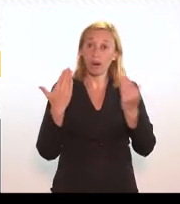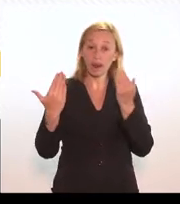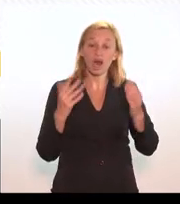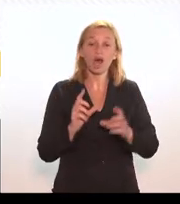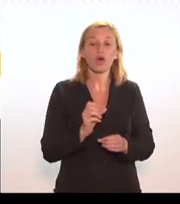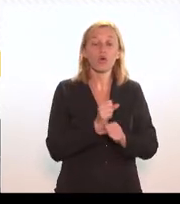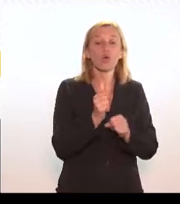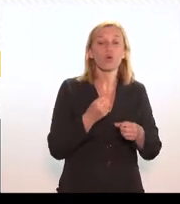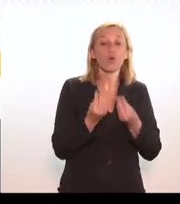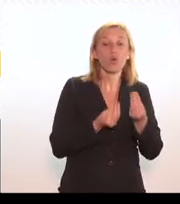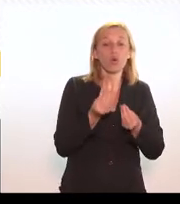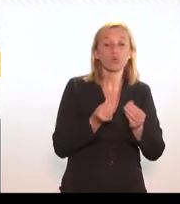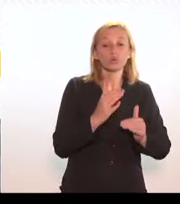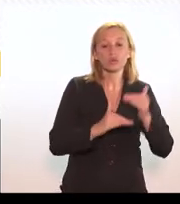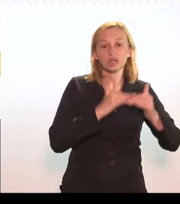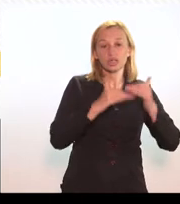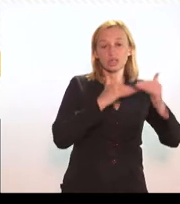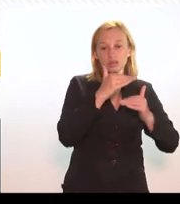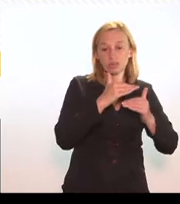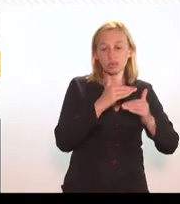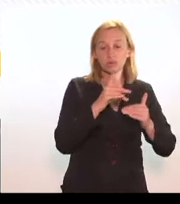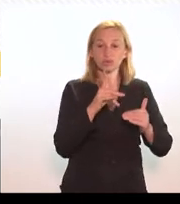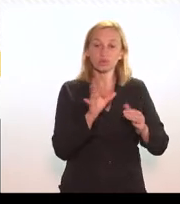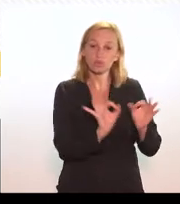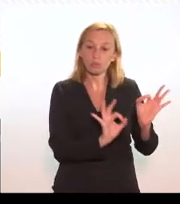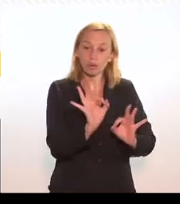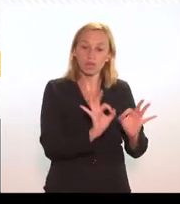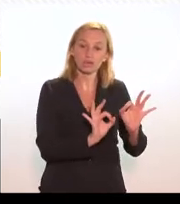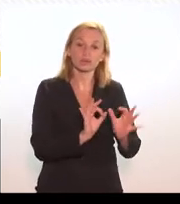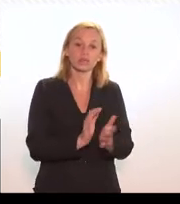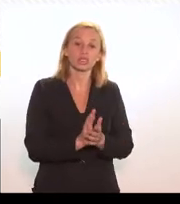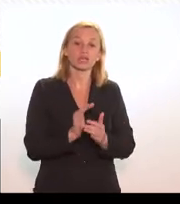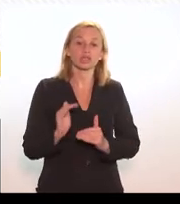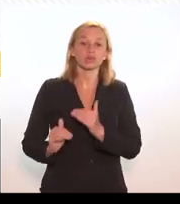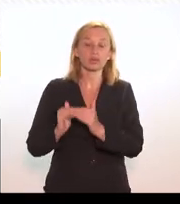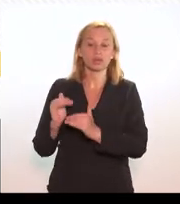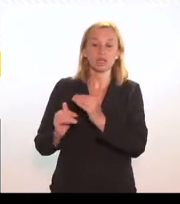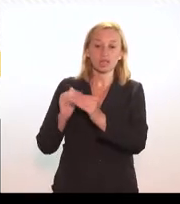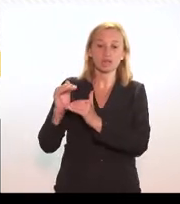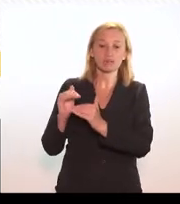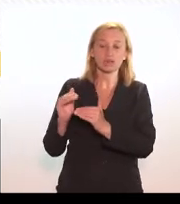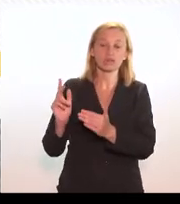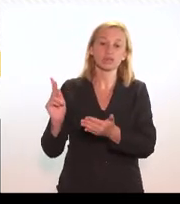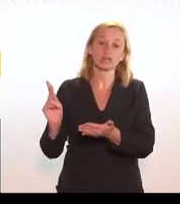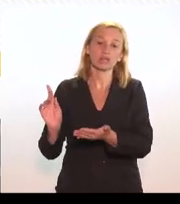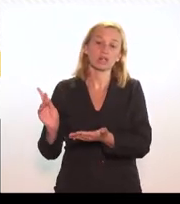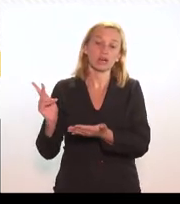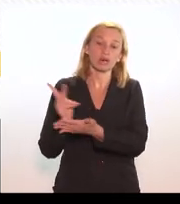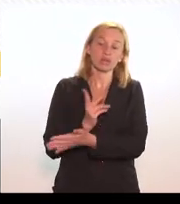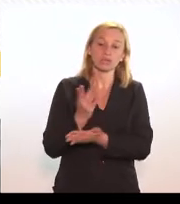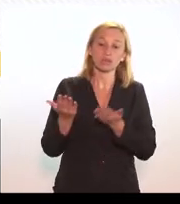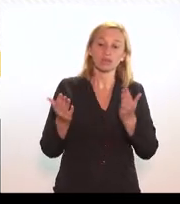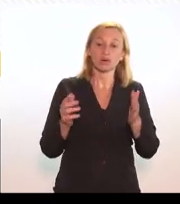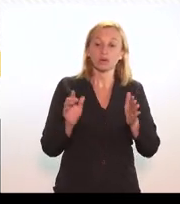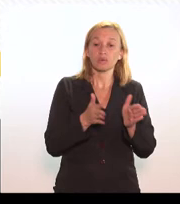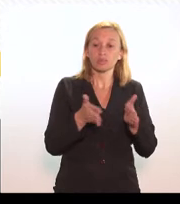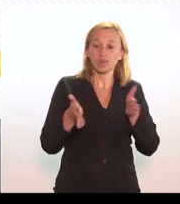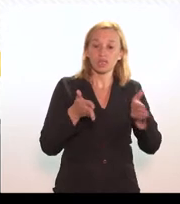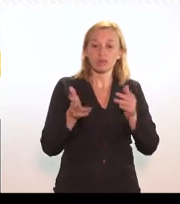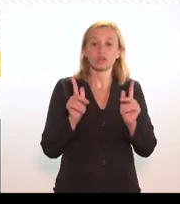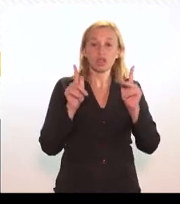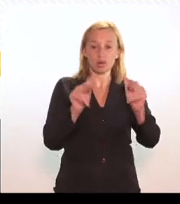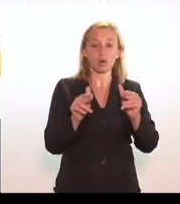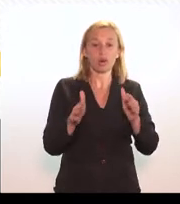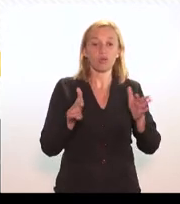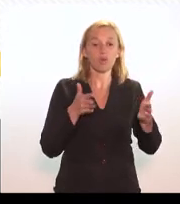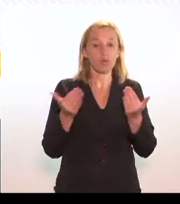foi o crescimento previsto no plano e o crescimento efetivamente realizado no mesmo período. E a gente compara